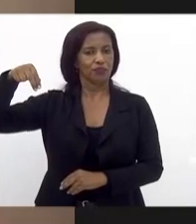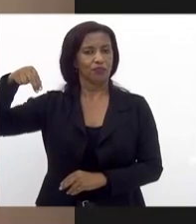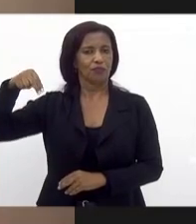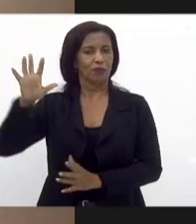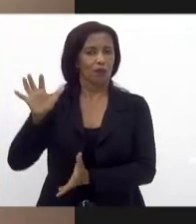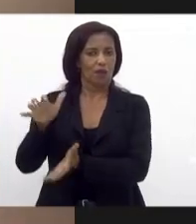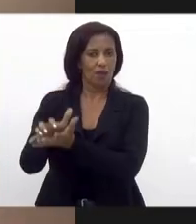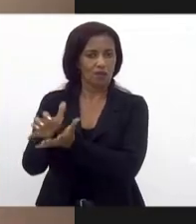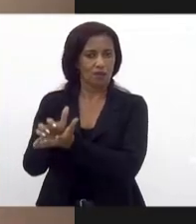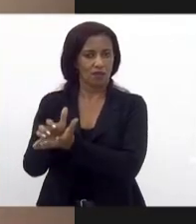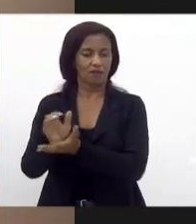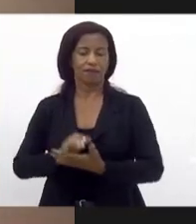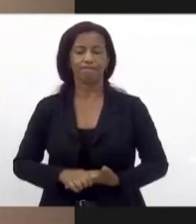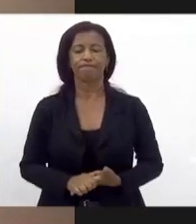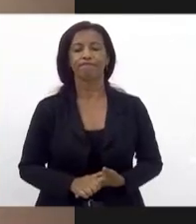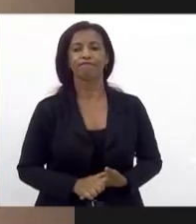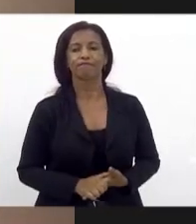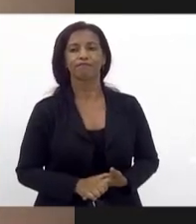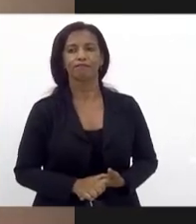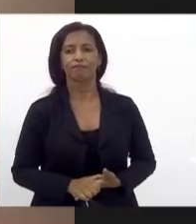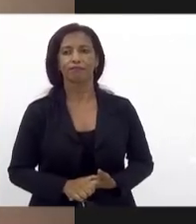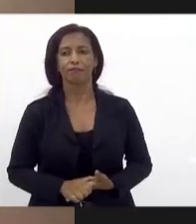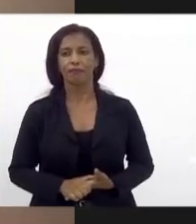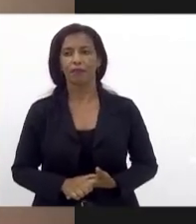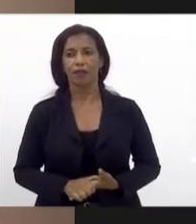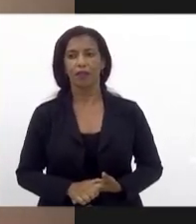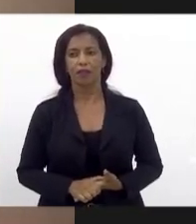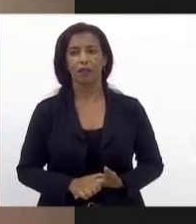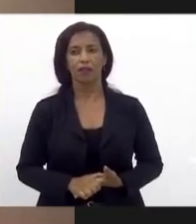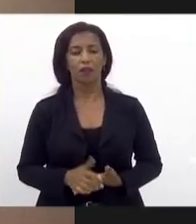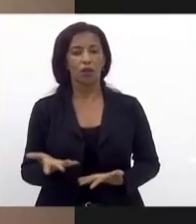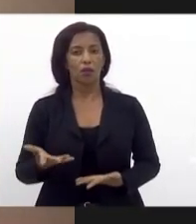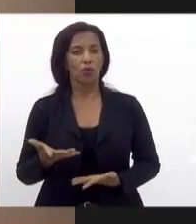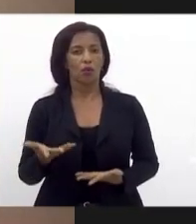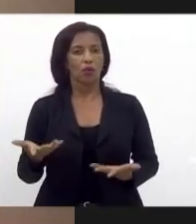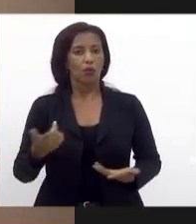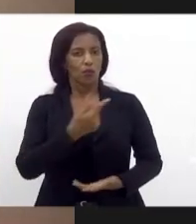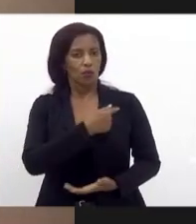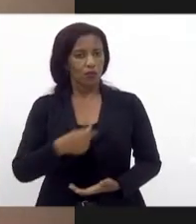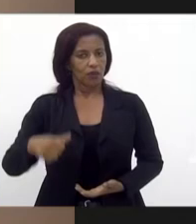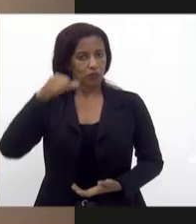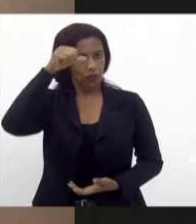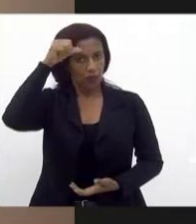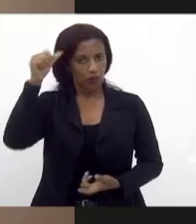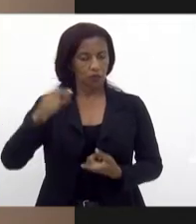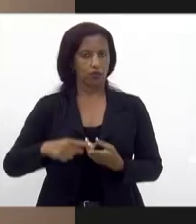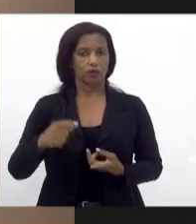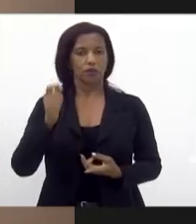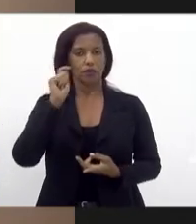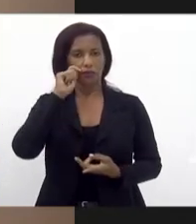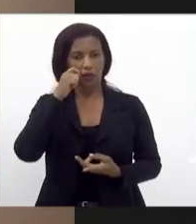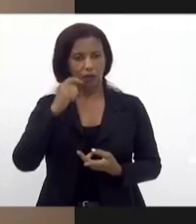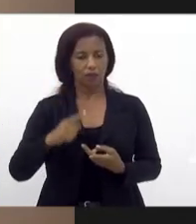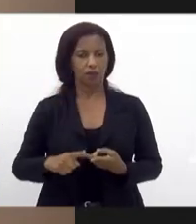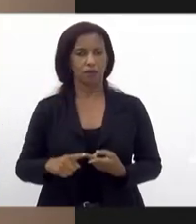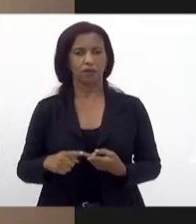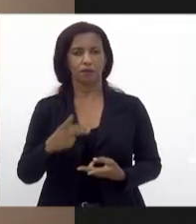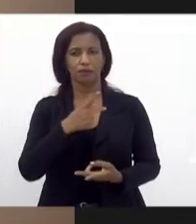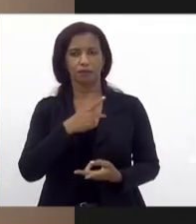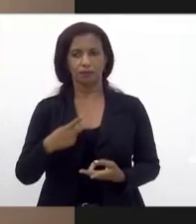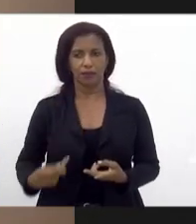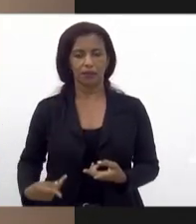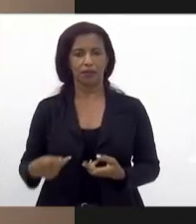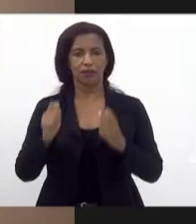o retorno dela para o Rio de Janeiro. O excelentíssimo governador Cláudio Castro convocado, prefeito Eduardo Paes, presidente